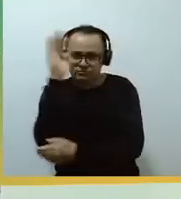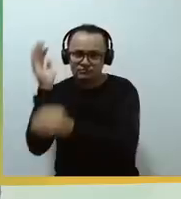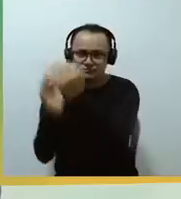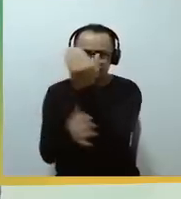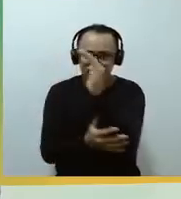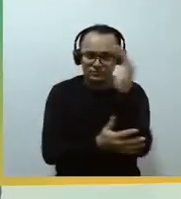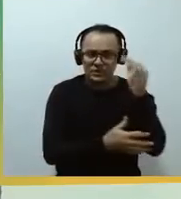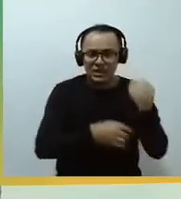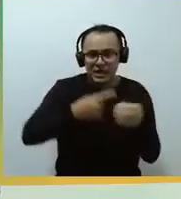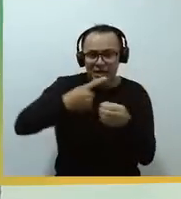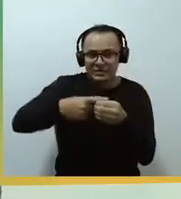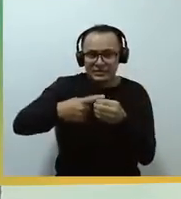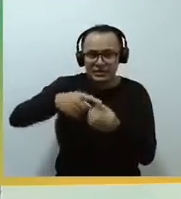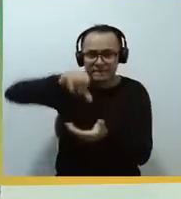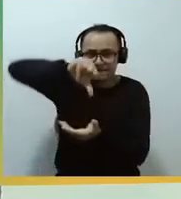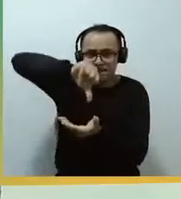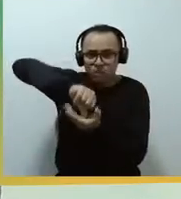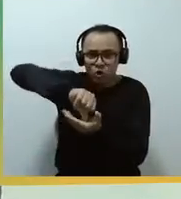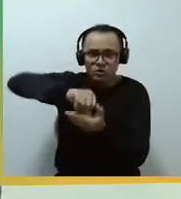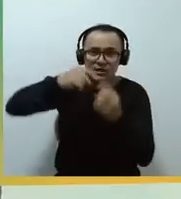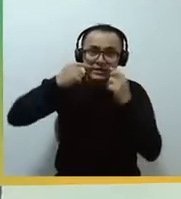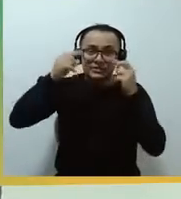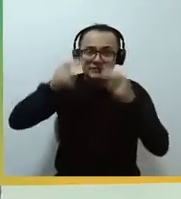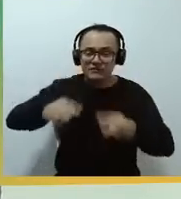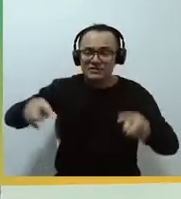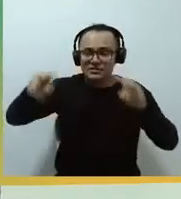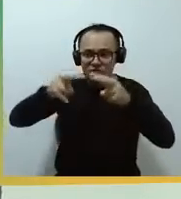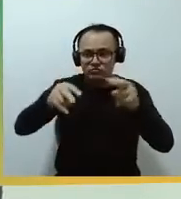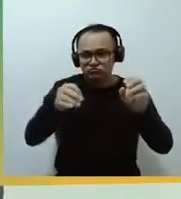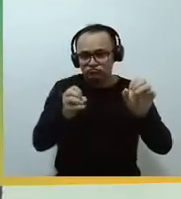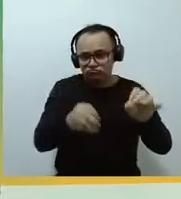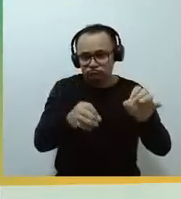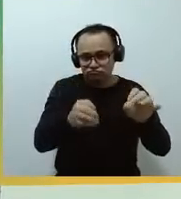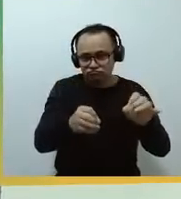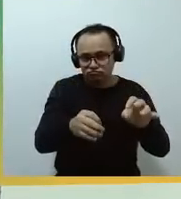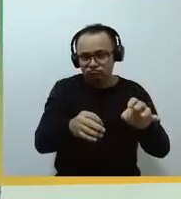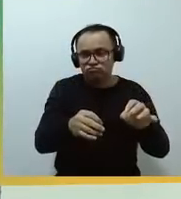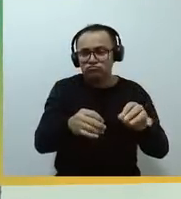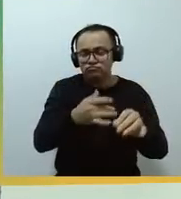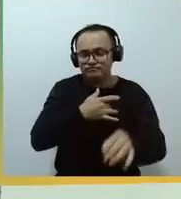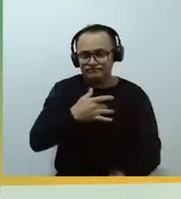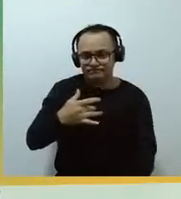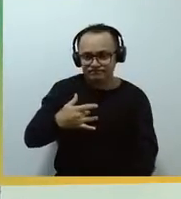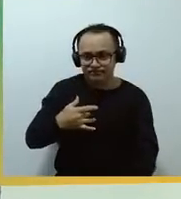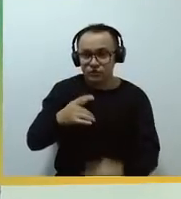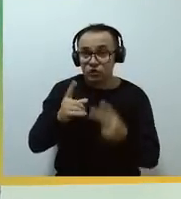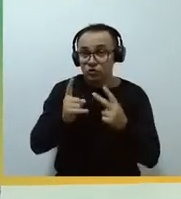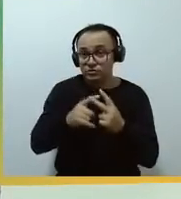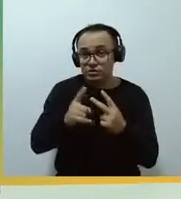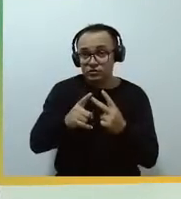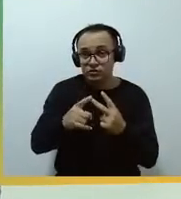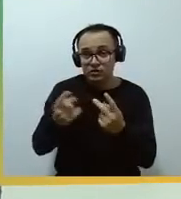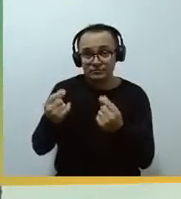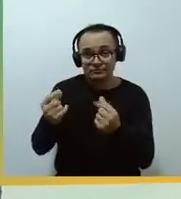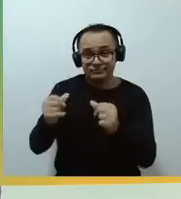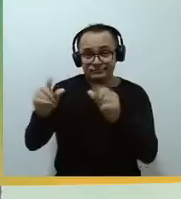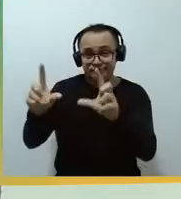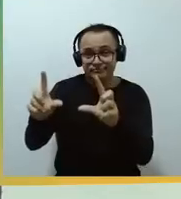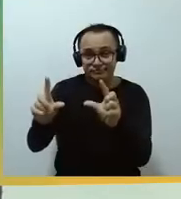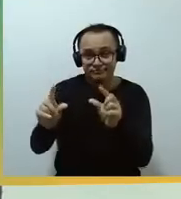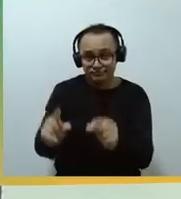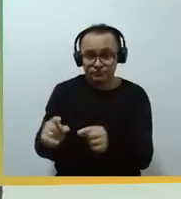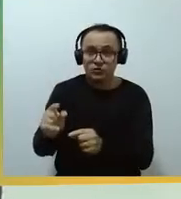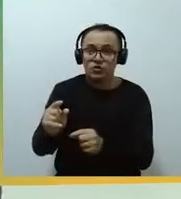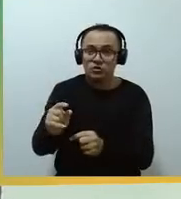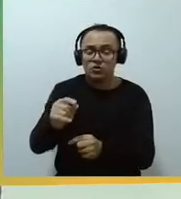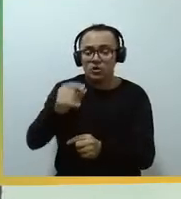minha visão, de saúde, de educação e também nessa questão. Então, o segundo vetor era reduzir custo, quer dizer, o município se ressarciria de um valor